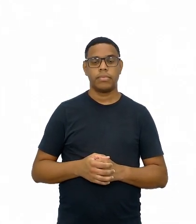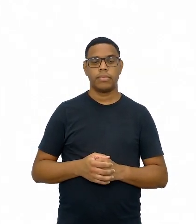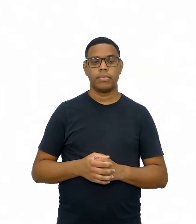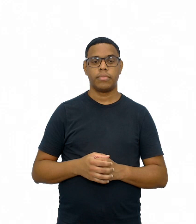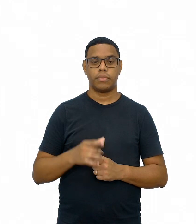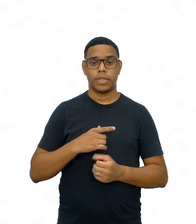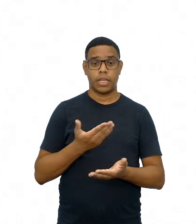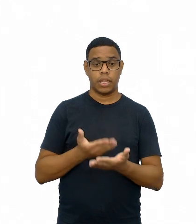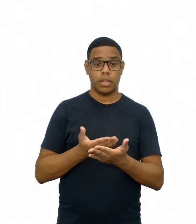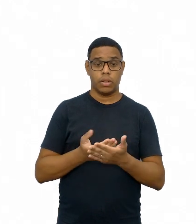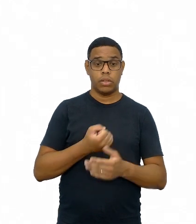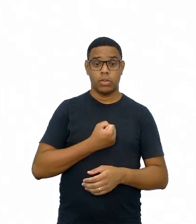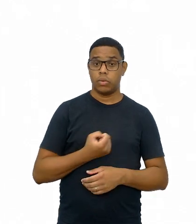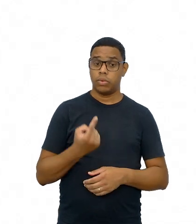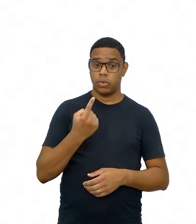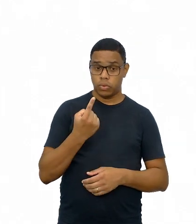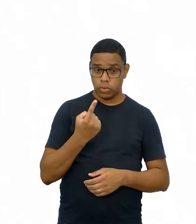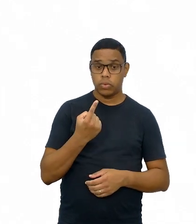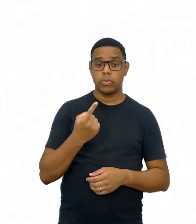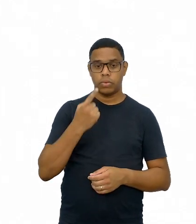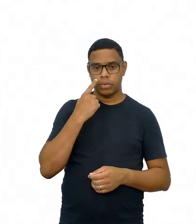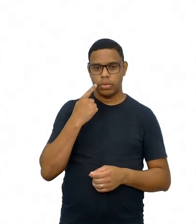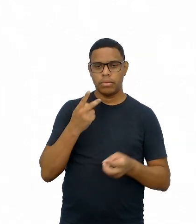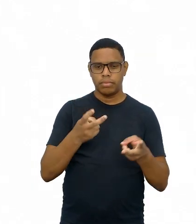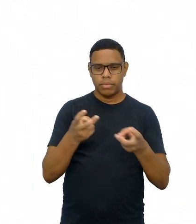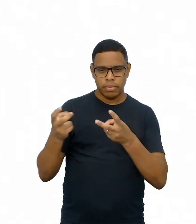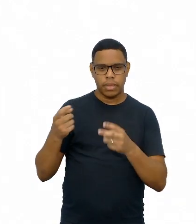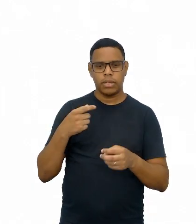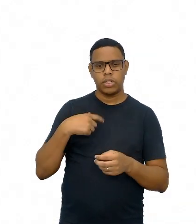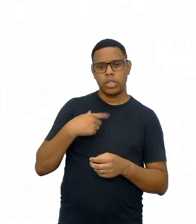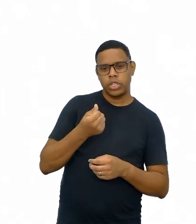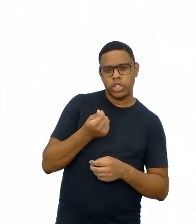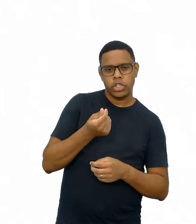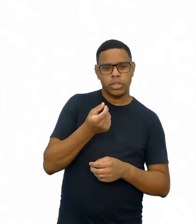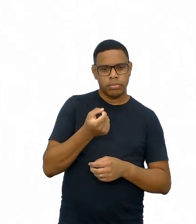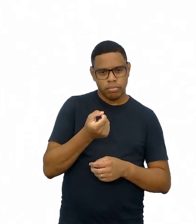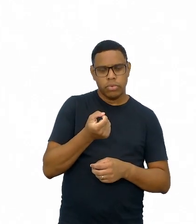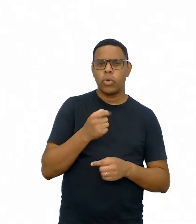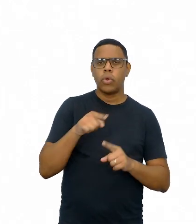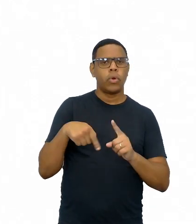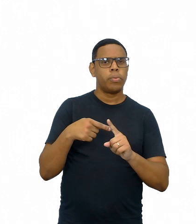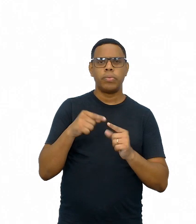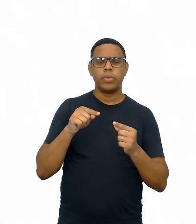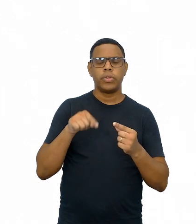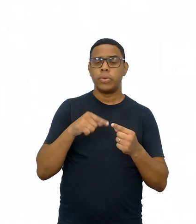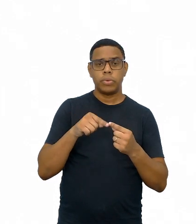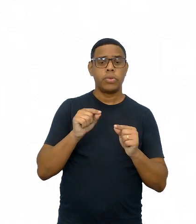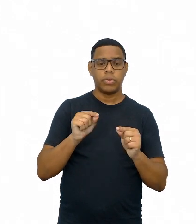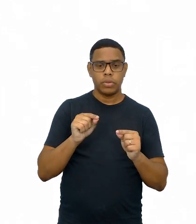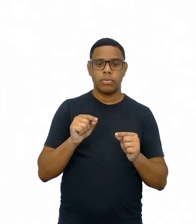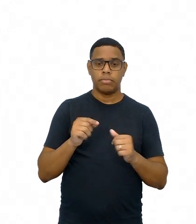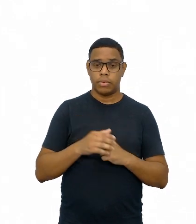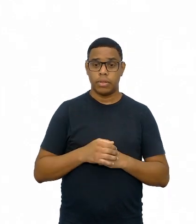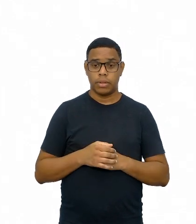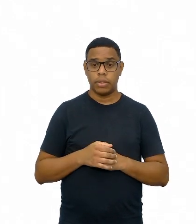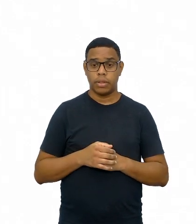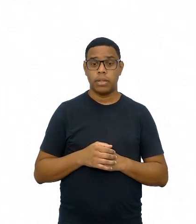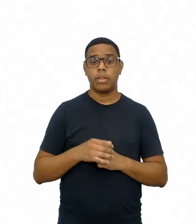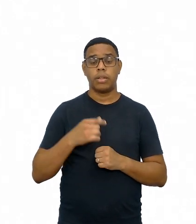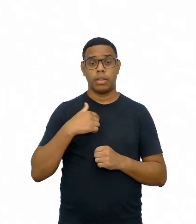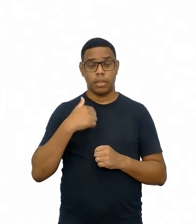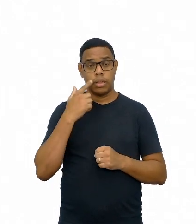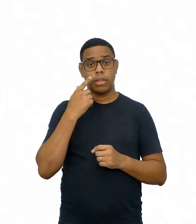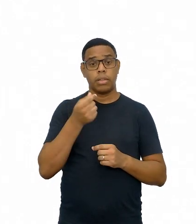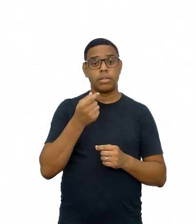aqui a aula 1, né, a coleção de moedas, que tem como habilidade, né, uma das habilidades, a